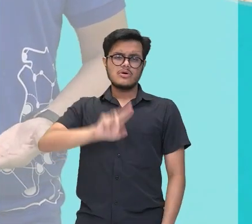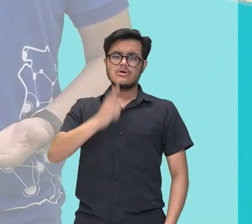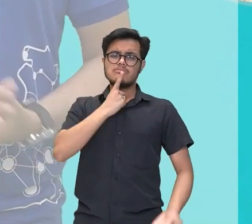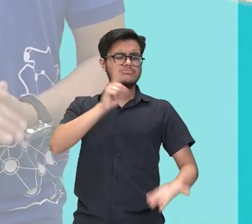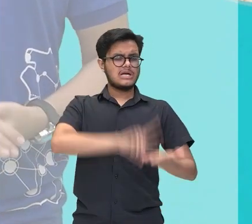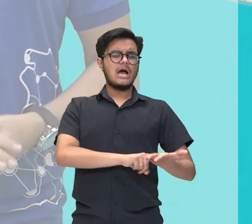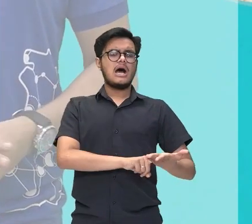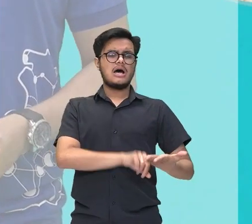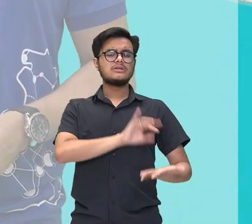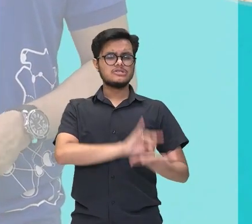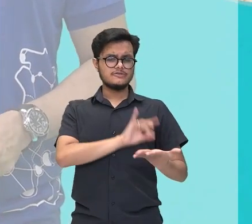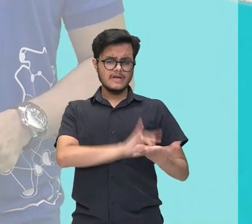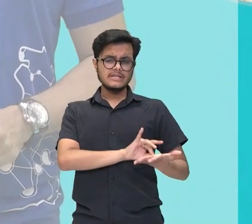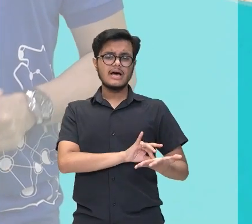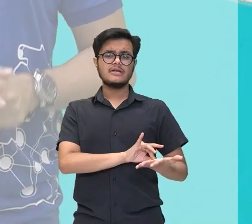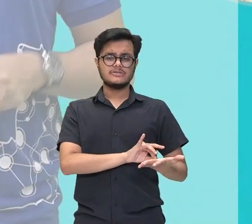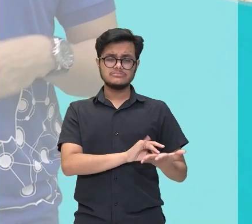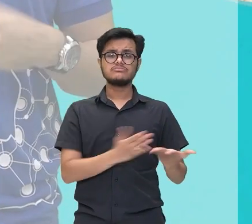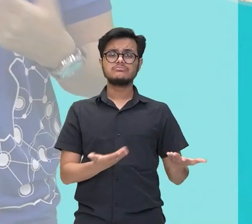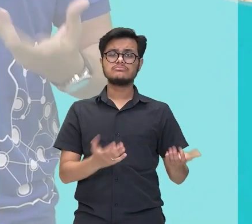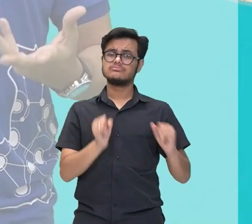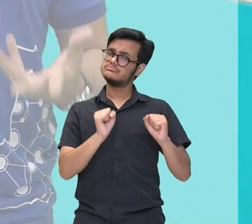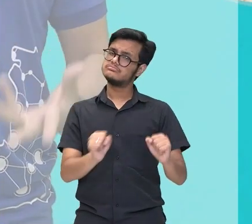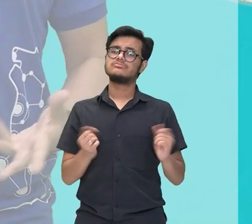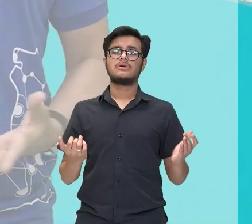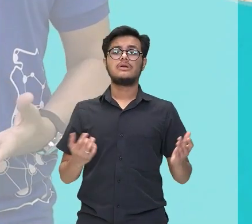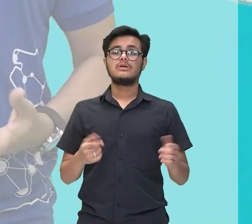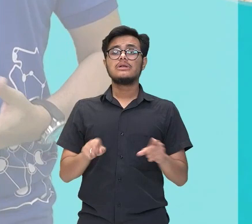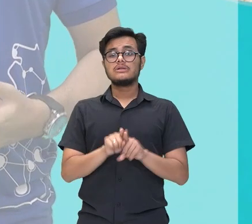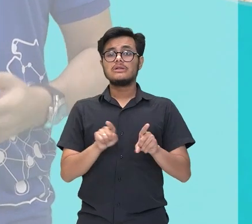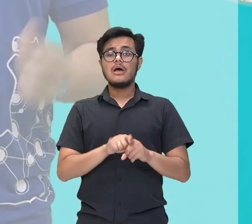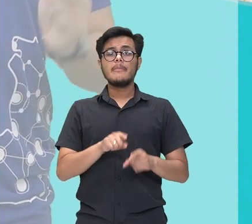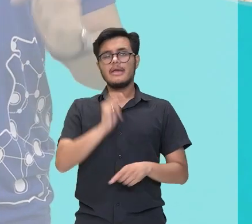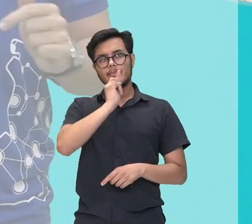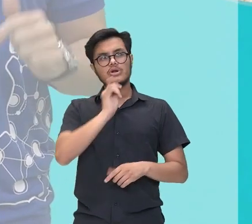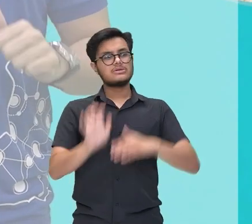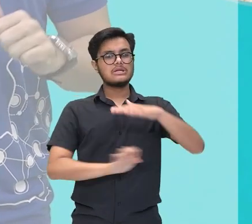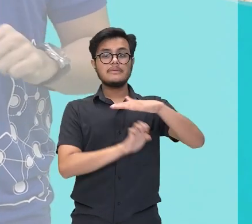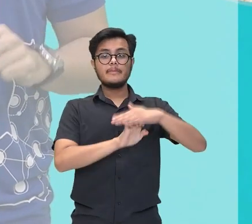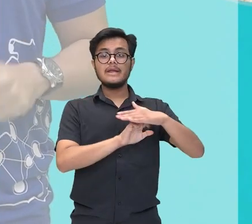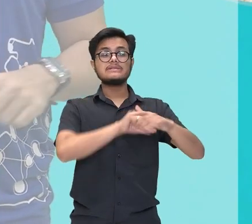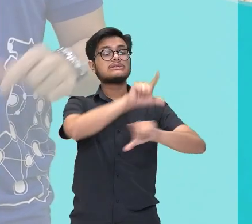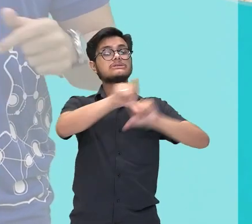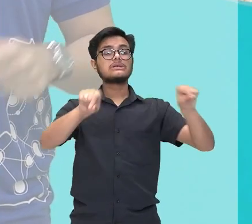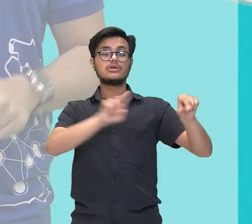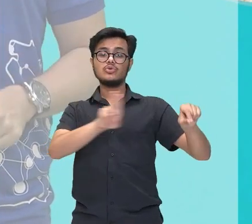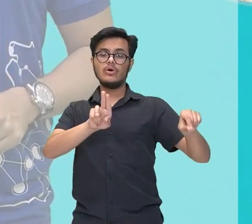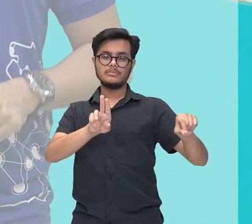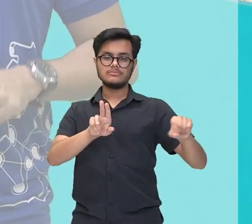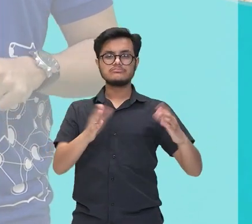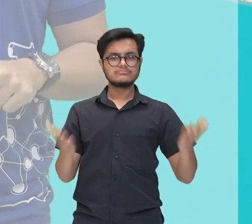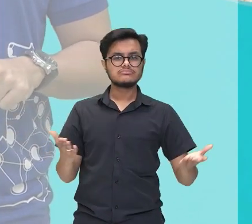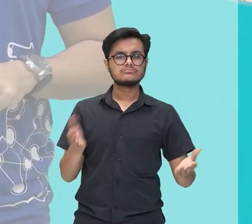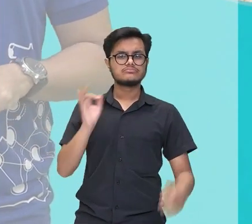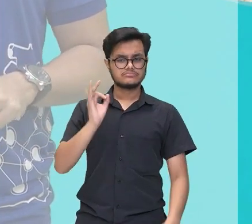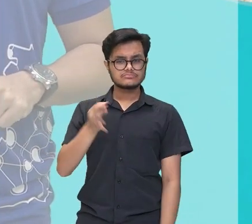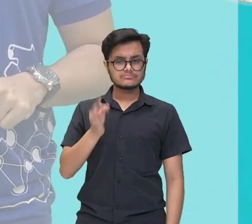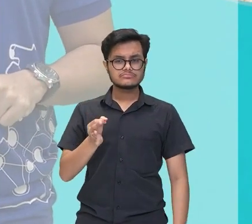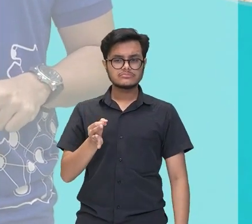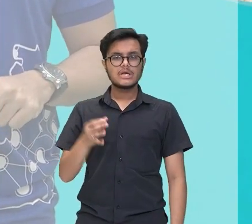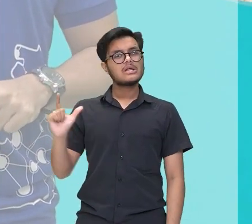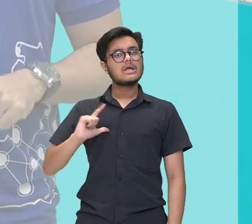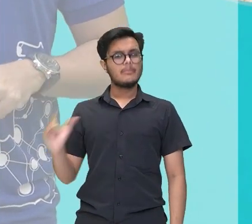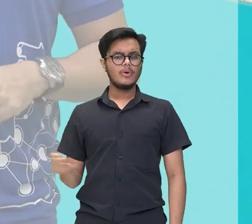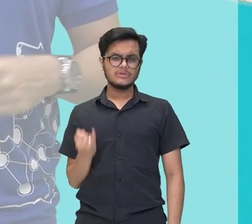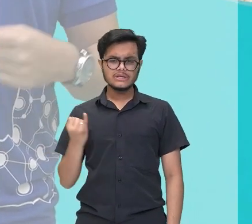de reclamação, né, e endereçar aquela empresa. Nós vimos alguns exemplos que surtem